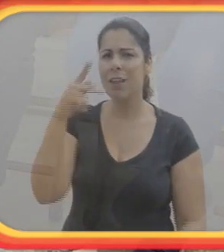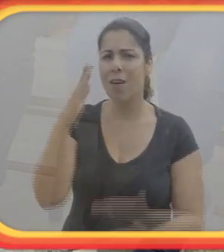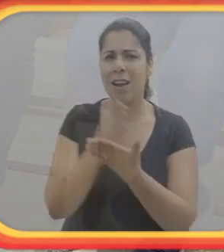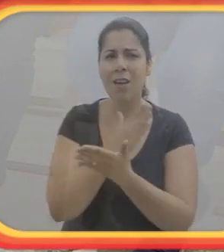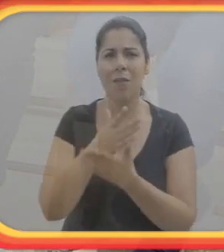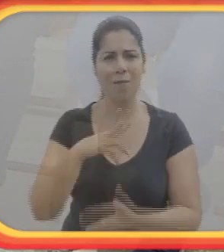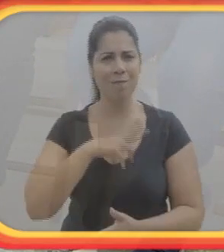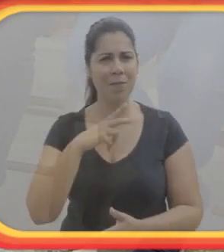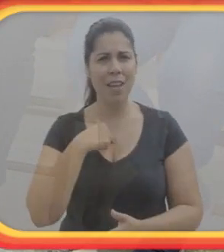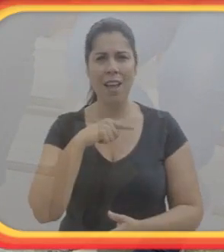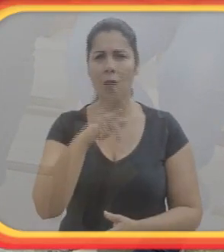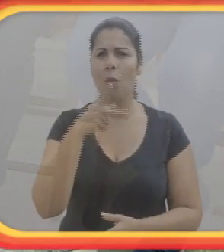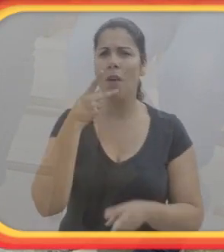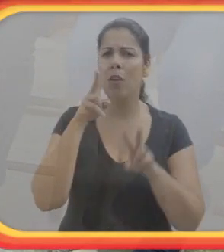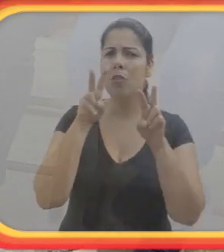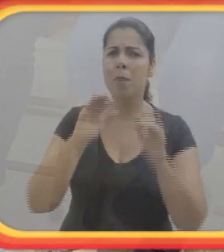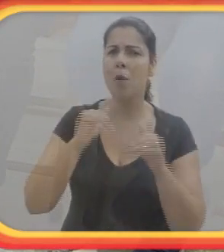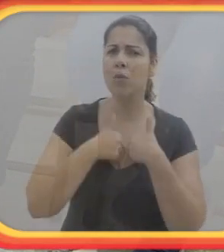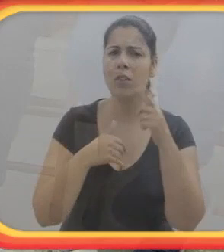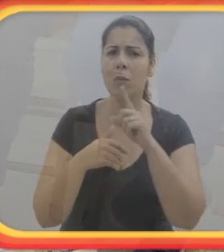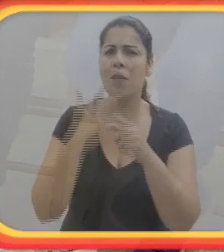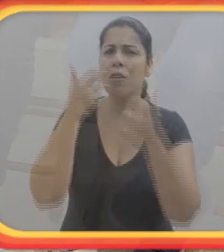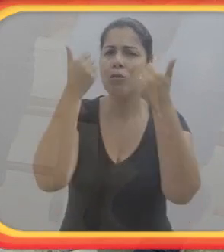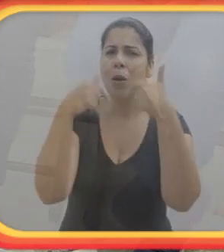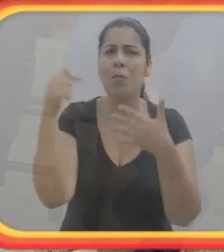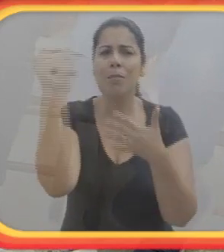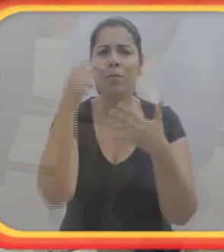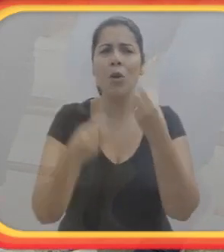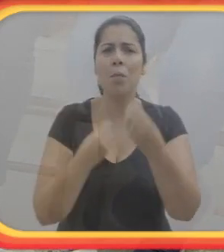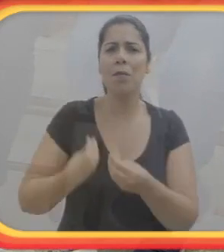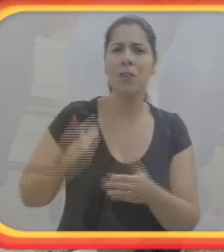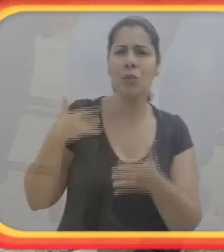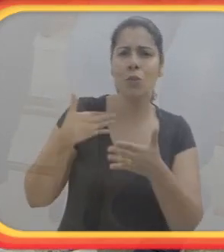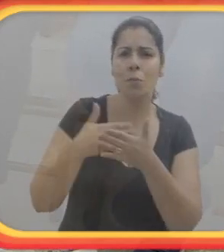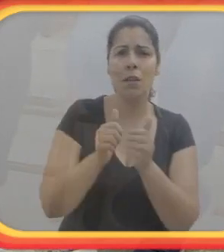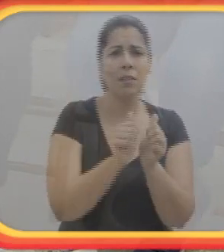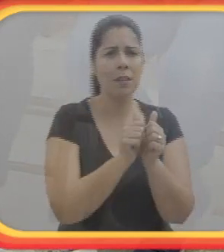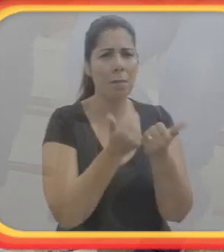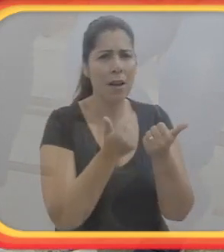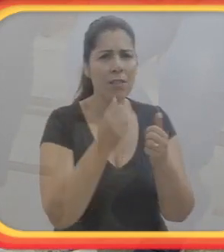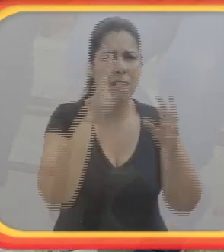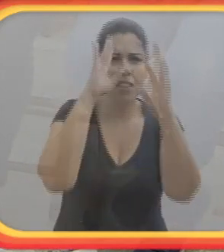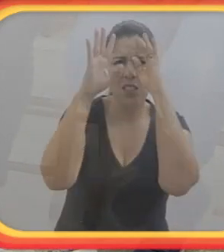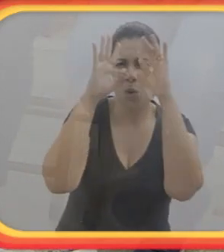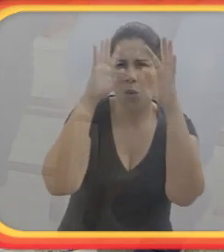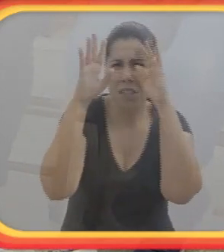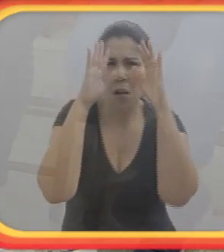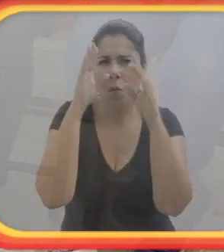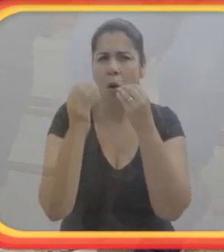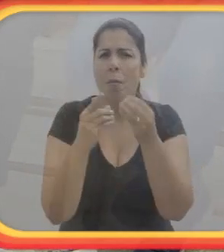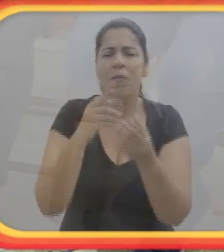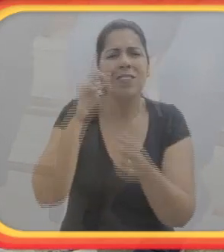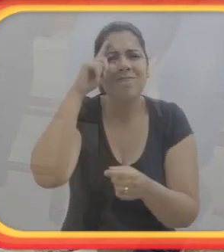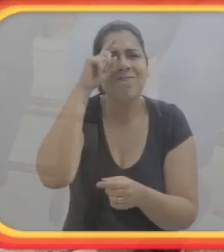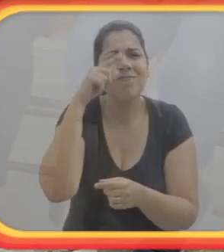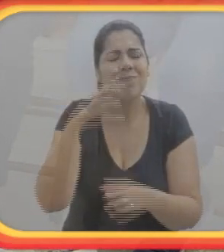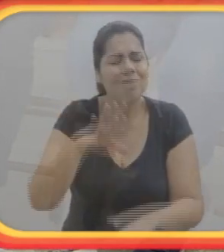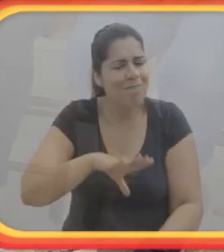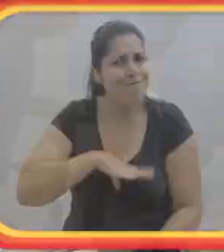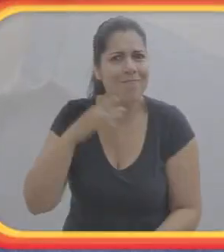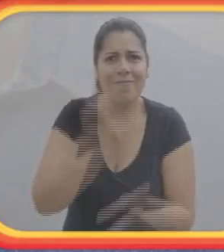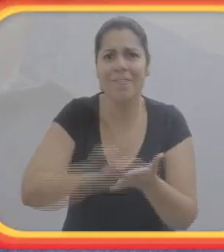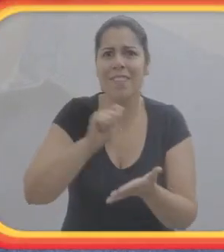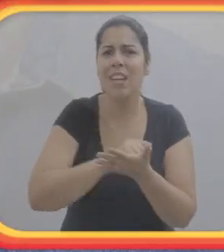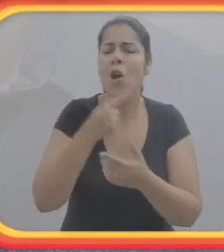preciso coragem ou funcionou como uma espécie de terapia? É sempre difícil se expor dessa maneira, expor o próprio filho também dessa maneira, é um